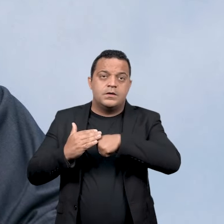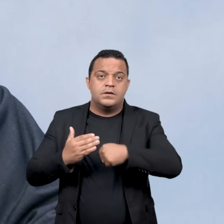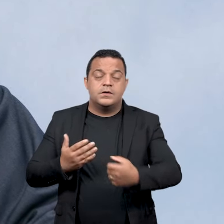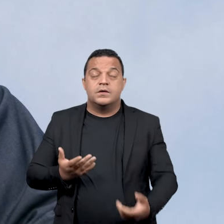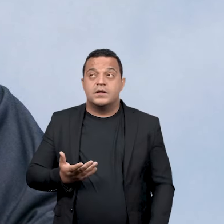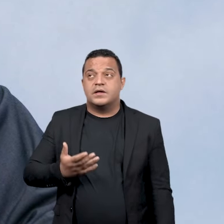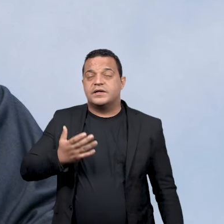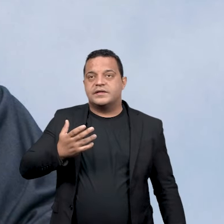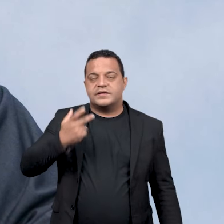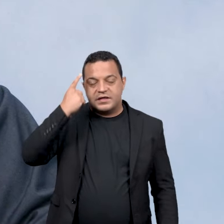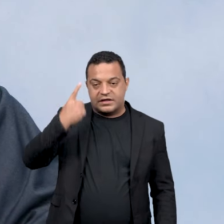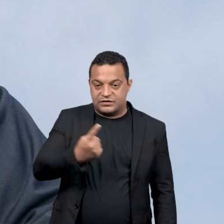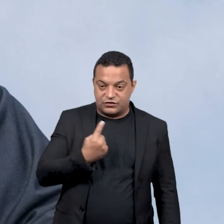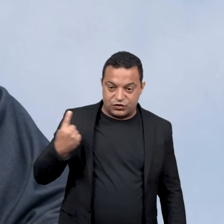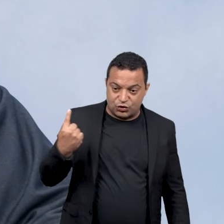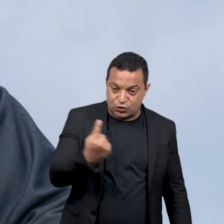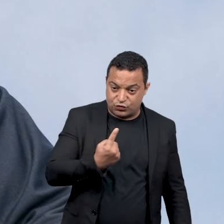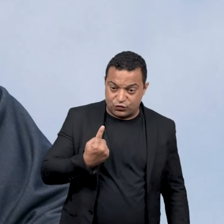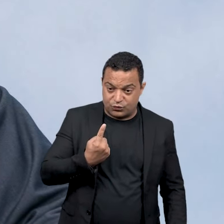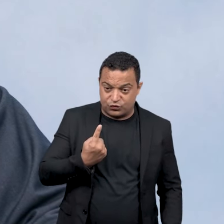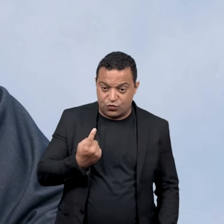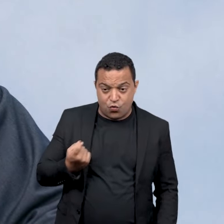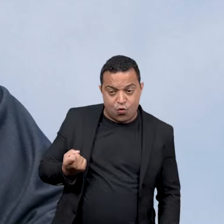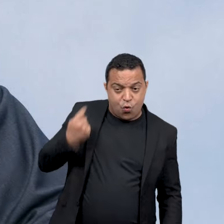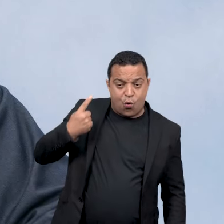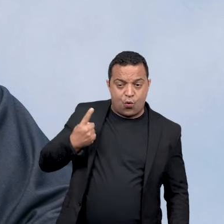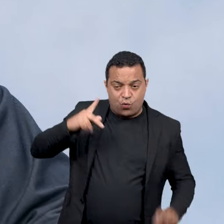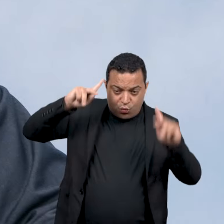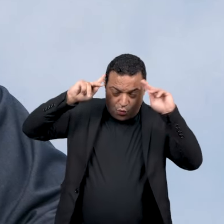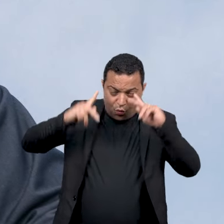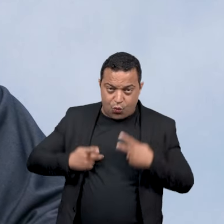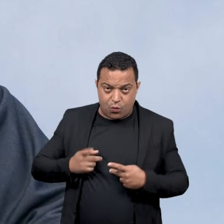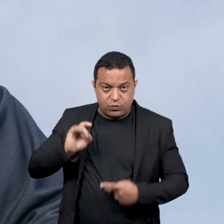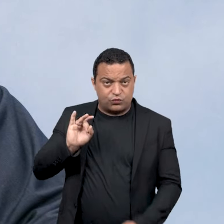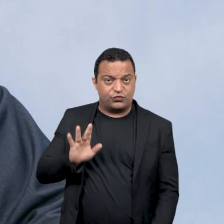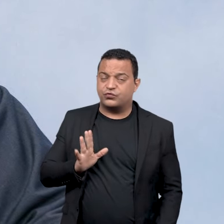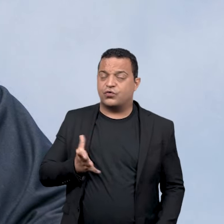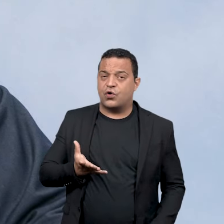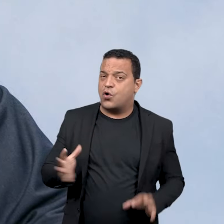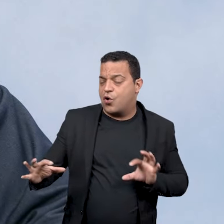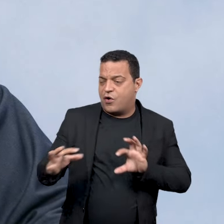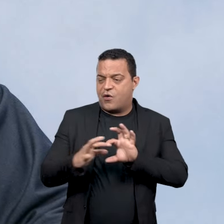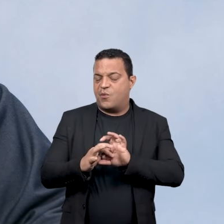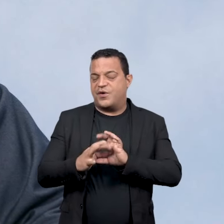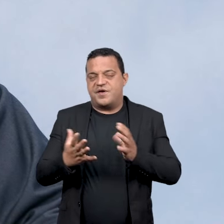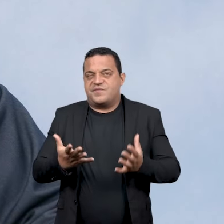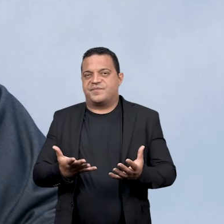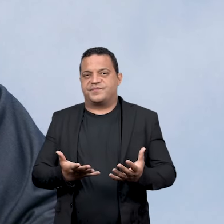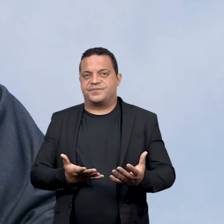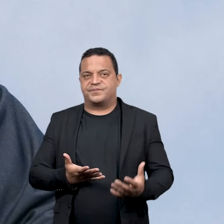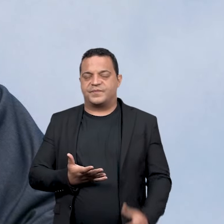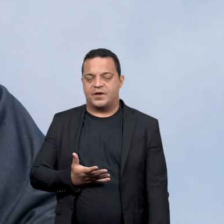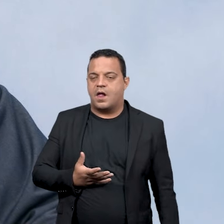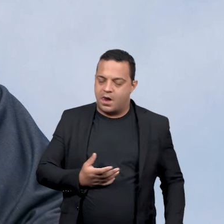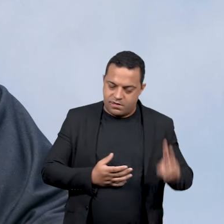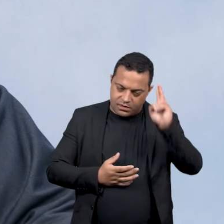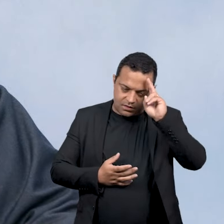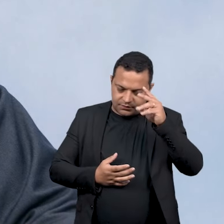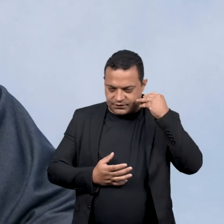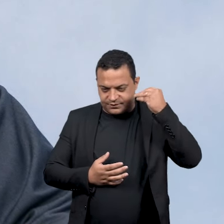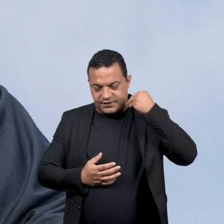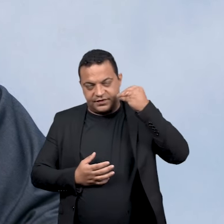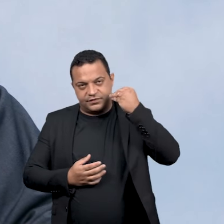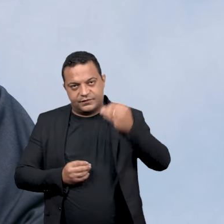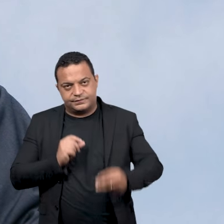afetividade, corpo de Cristo, de fato. Ouvindo o pastor Winston falar a respeito, né, dos idosos, nós